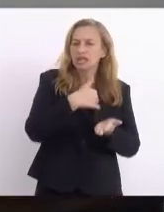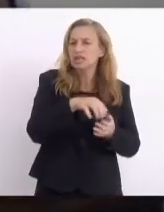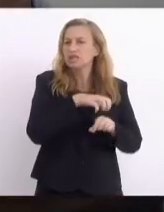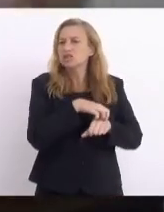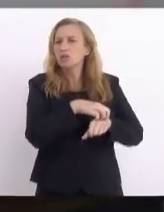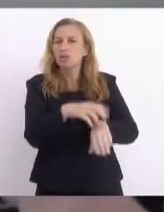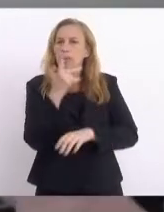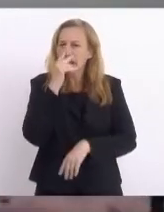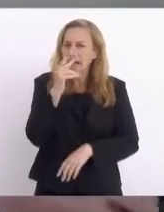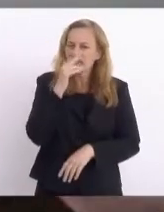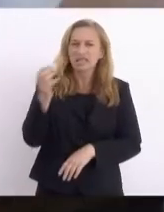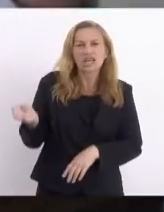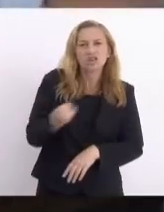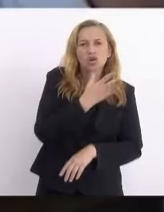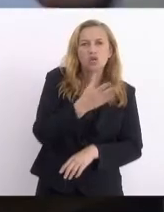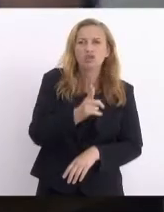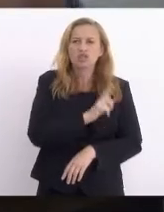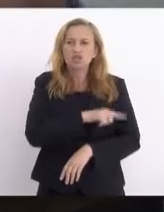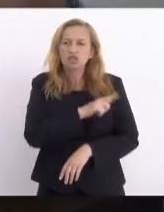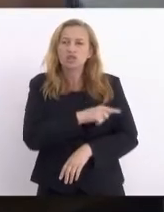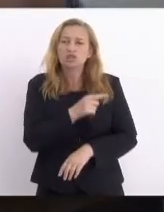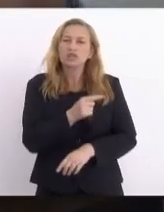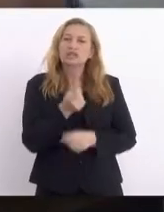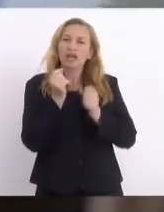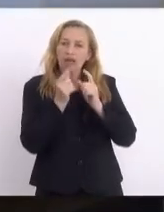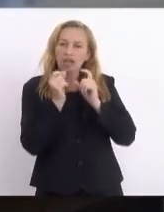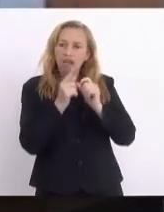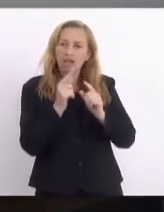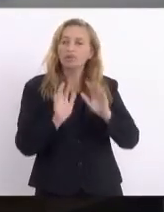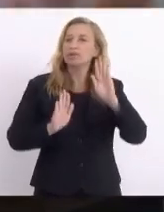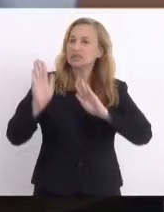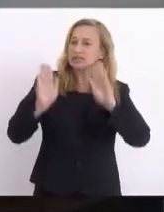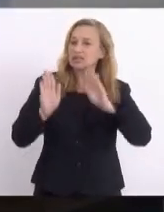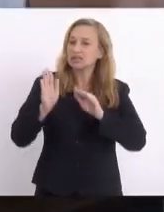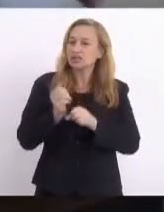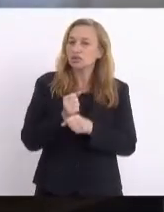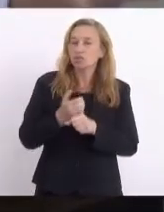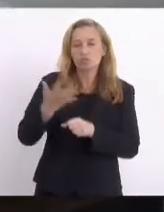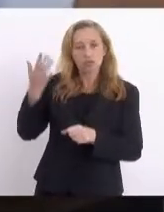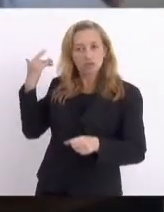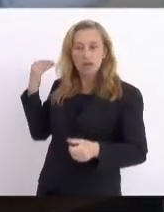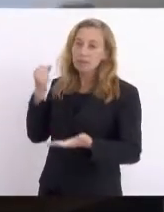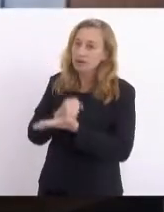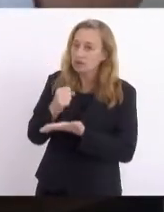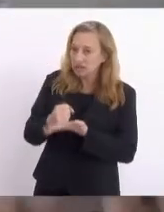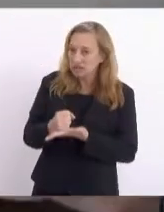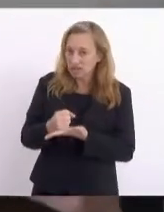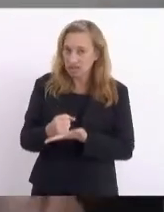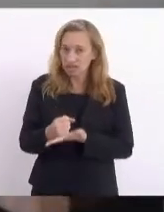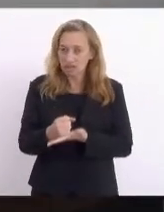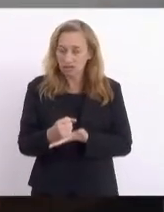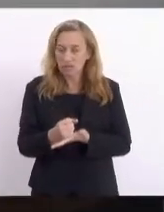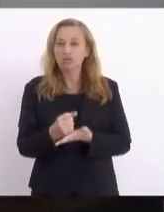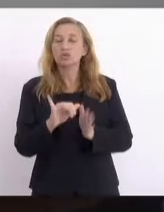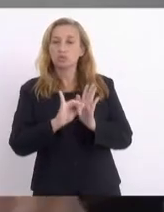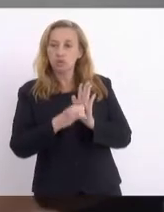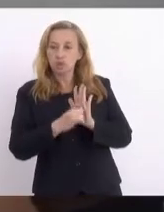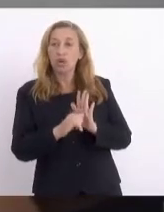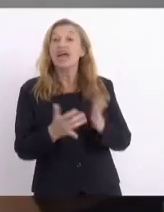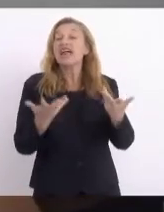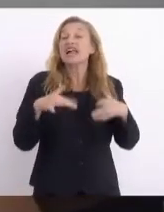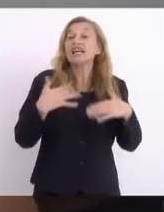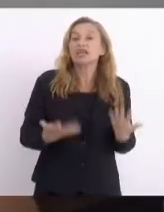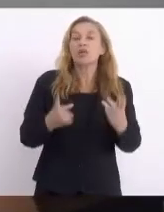e parece que a nova gestão tem questionamentos sobre a licitação que foi feita para contratar a modelagem do edital. Enfim, é um